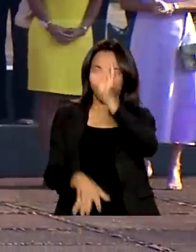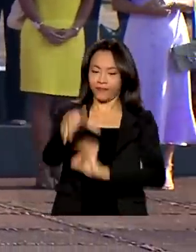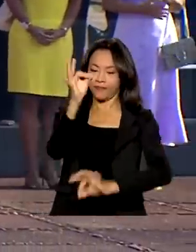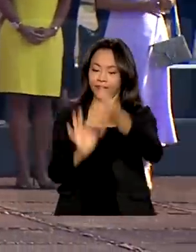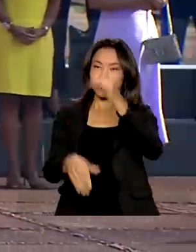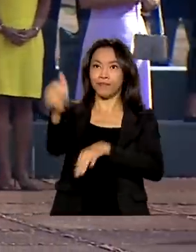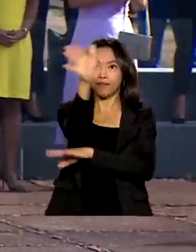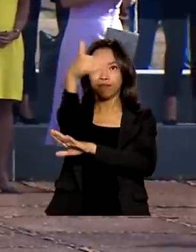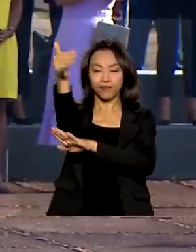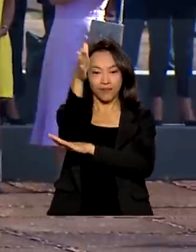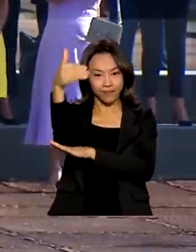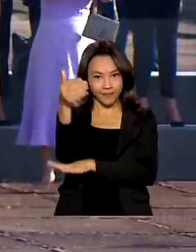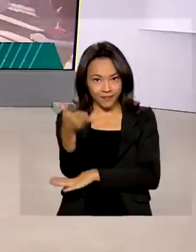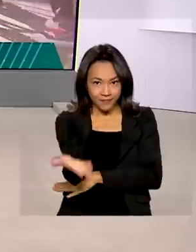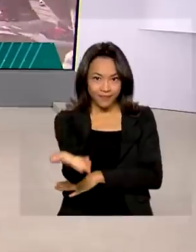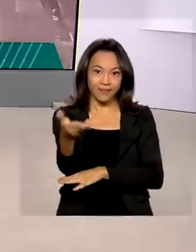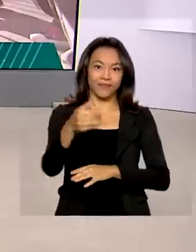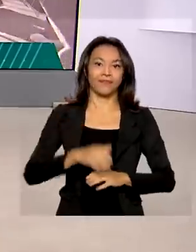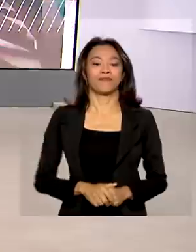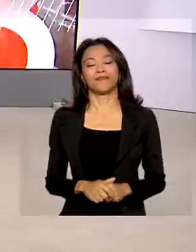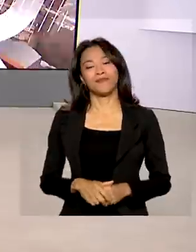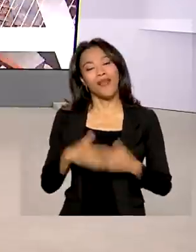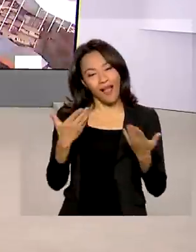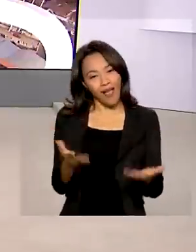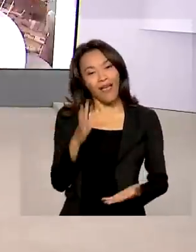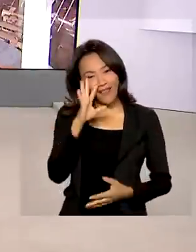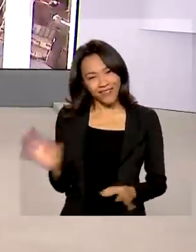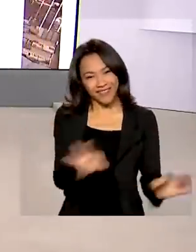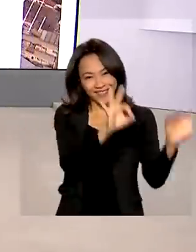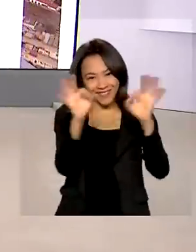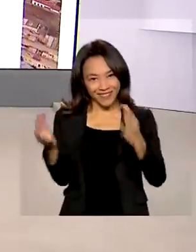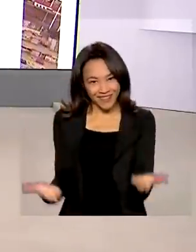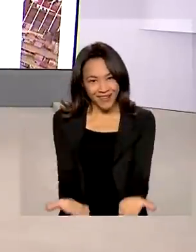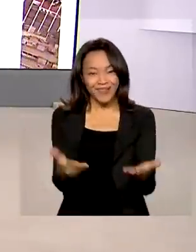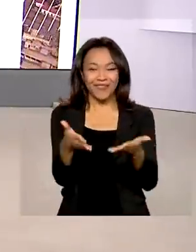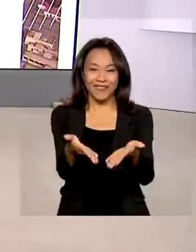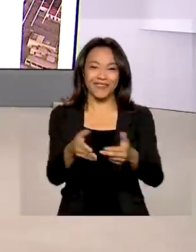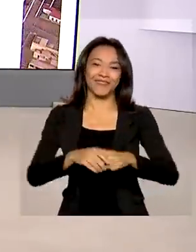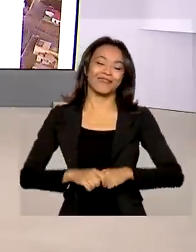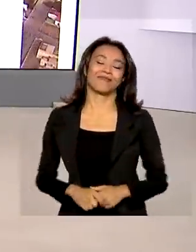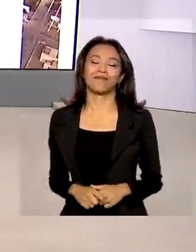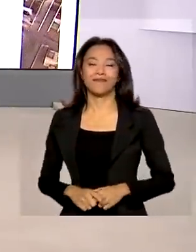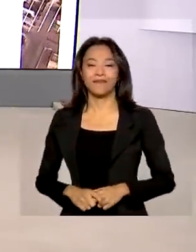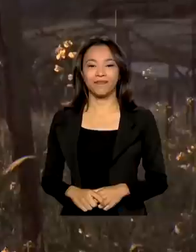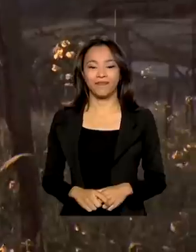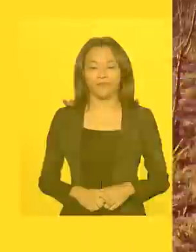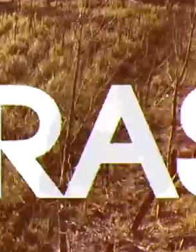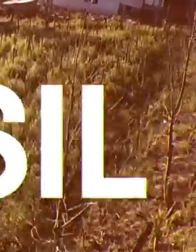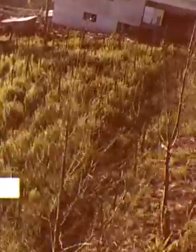no Palácio da Alvorada. É o que você vai ver agora no Brasil em Dia.